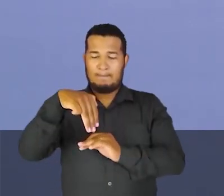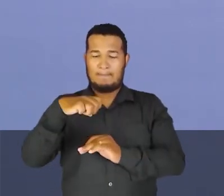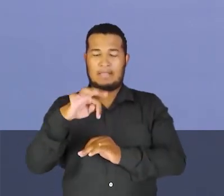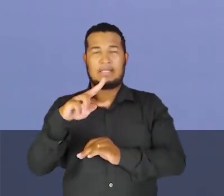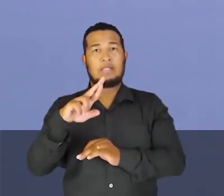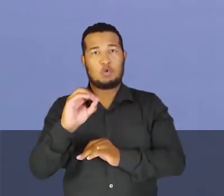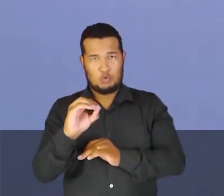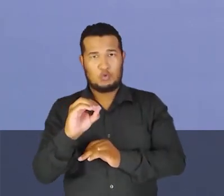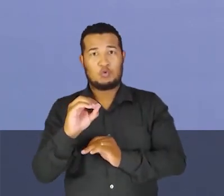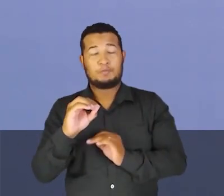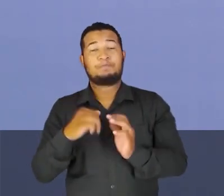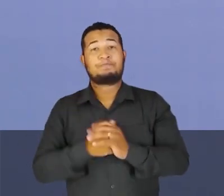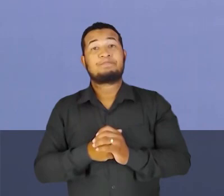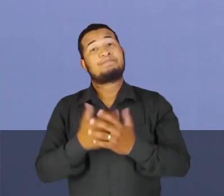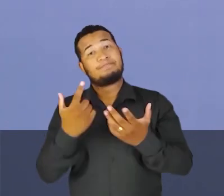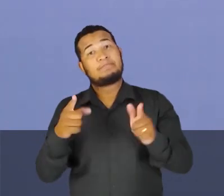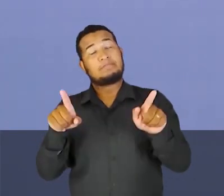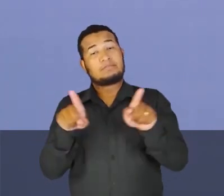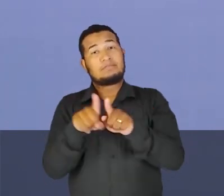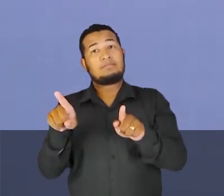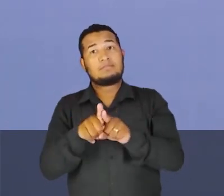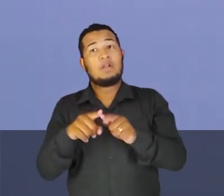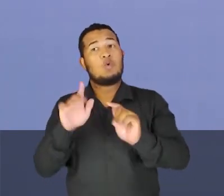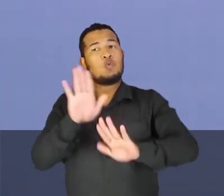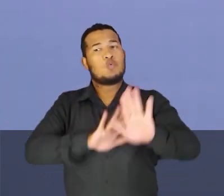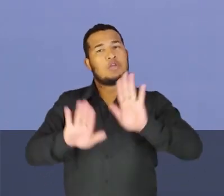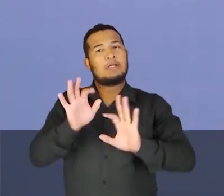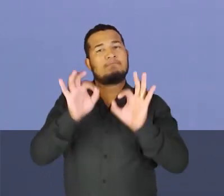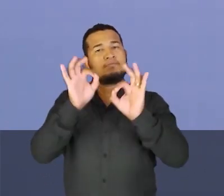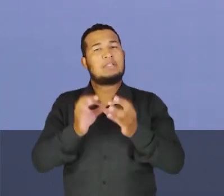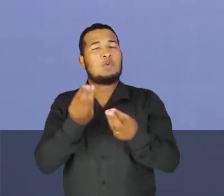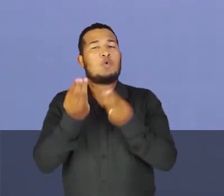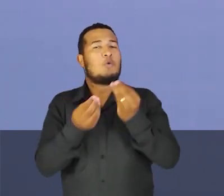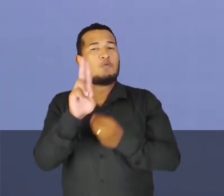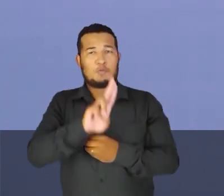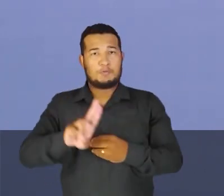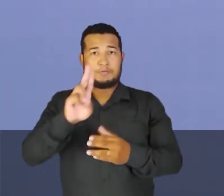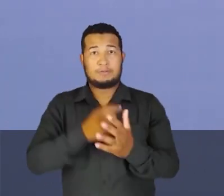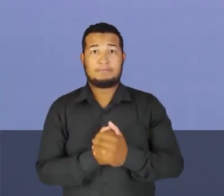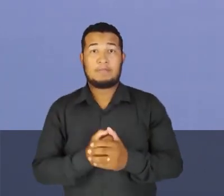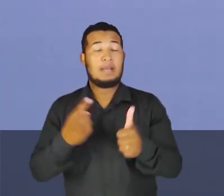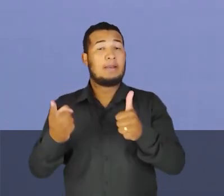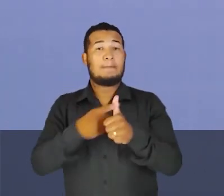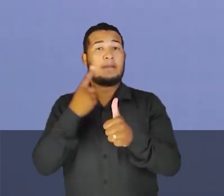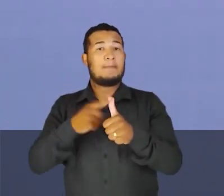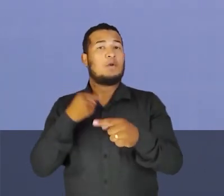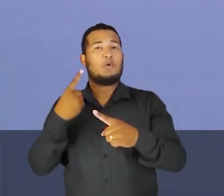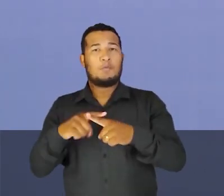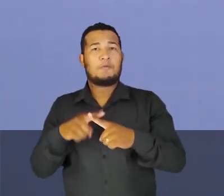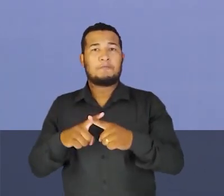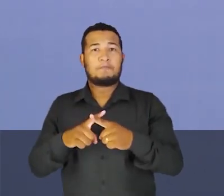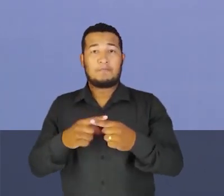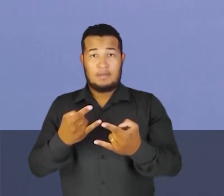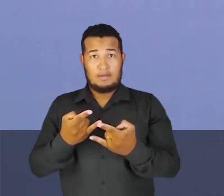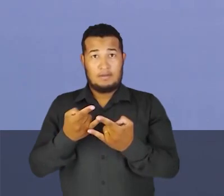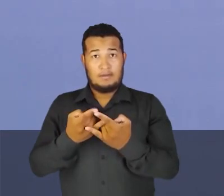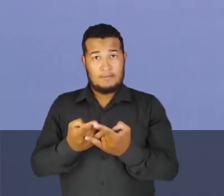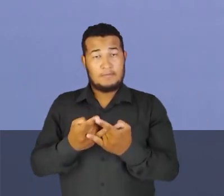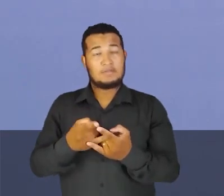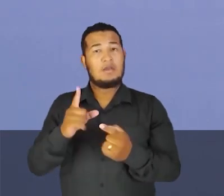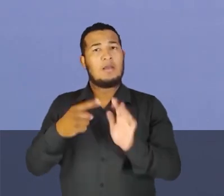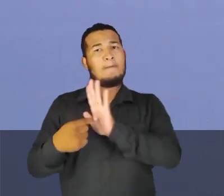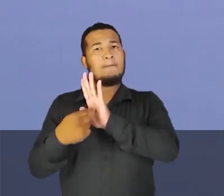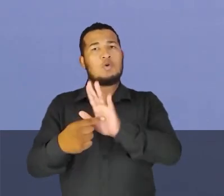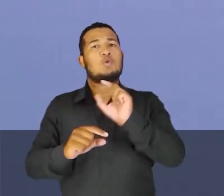que foram aprovadas e tomar os devidos cuidados na hora da utilização. Primeiramente, porque a camisinha ela